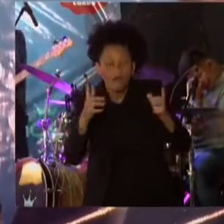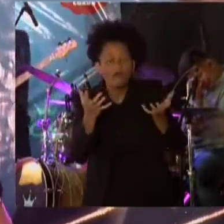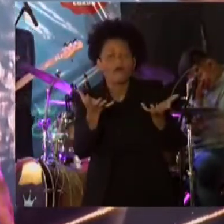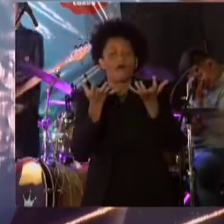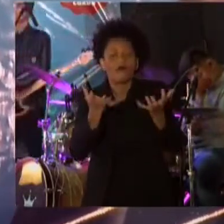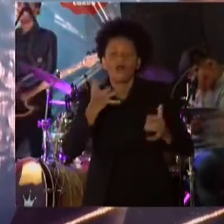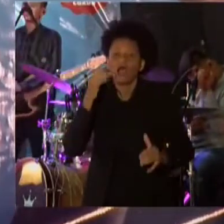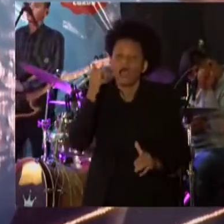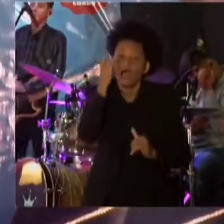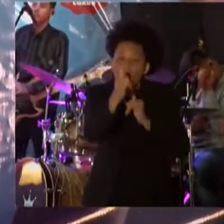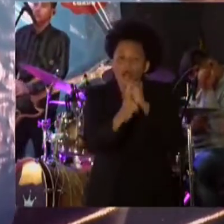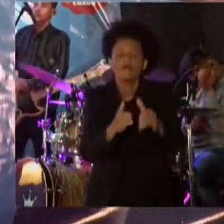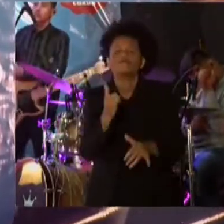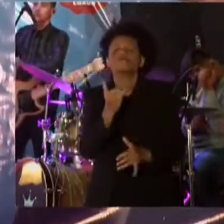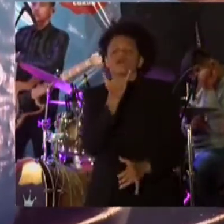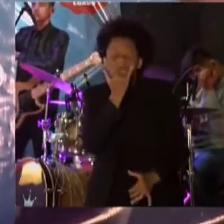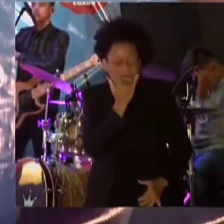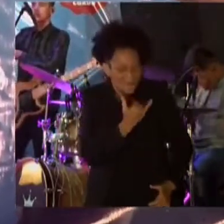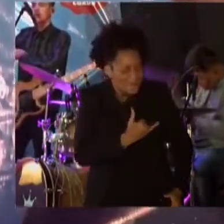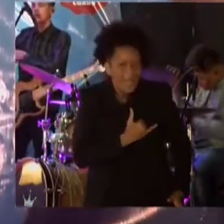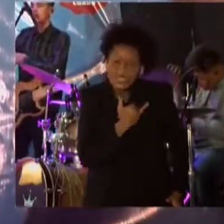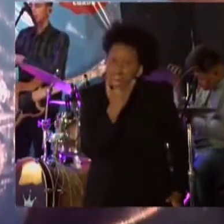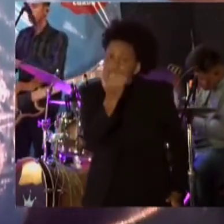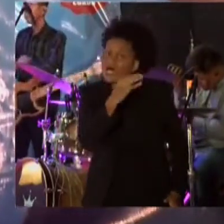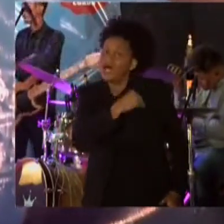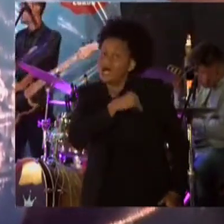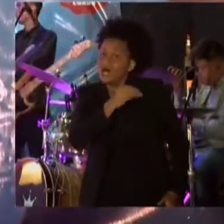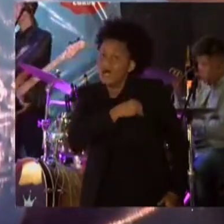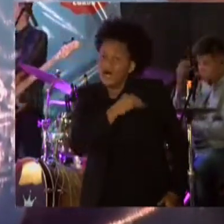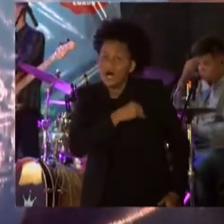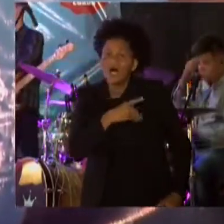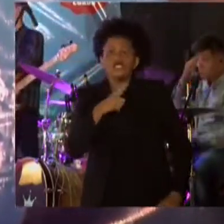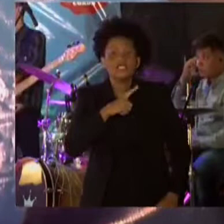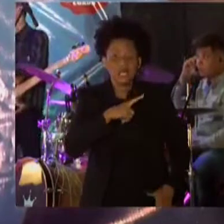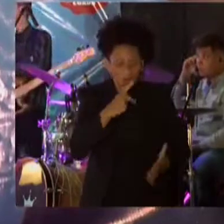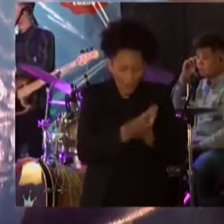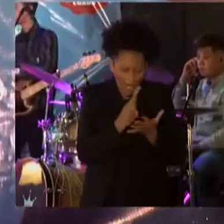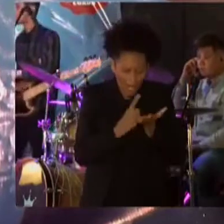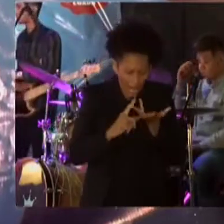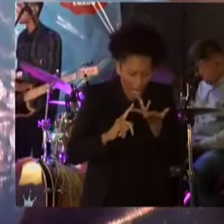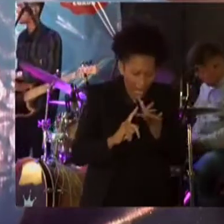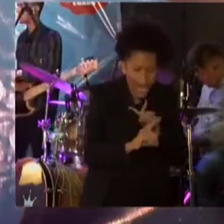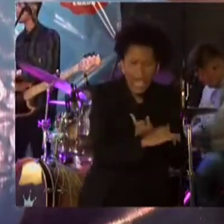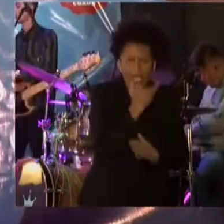te dizer que há perdão para os teus pecados, há perdão para os teus erros.